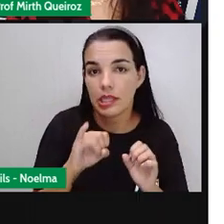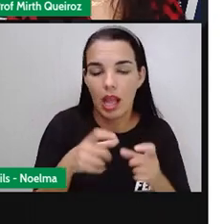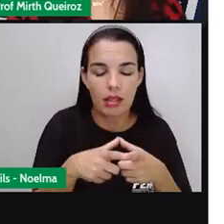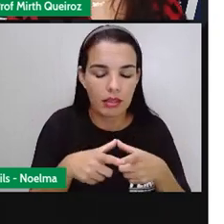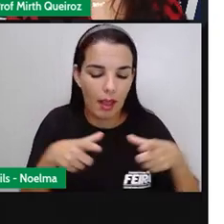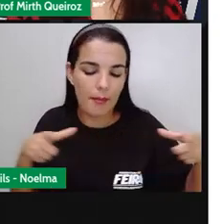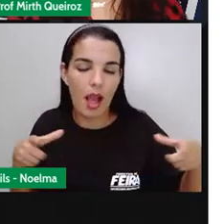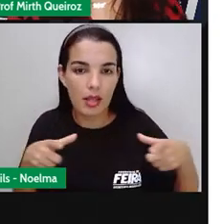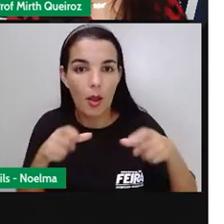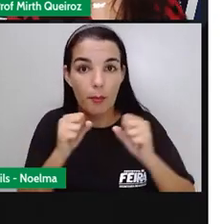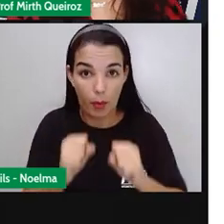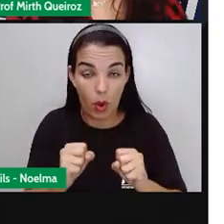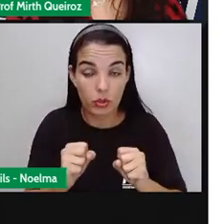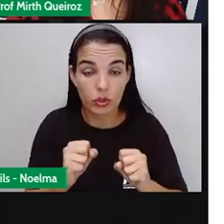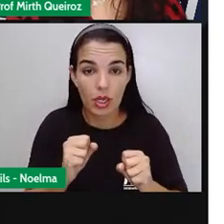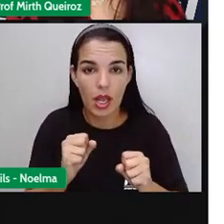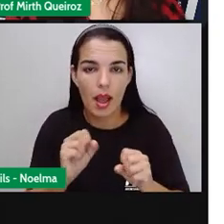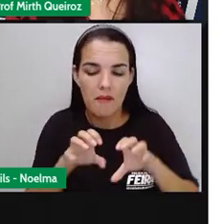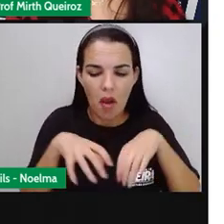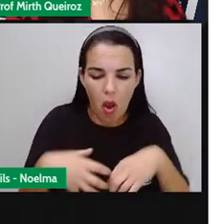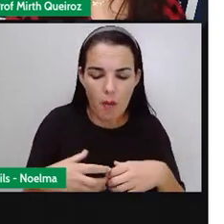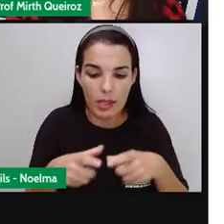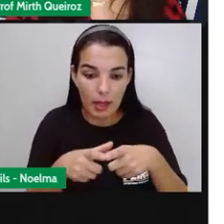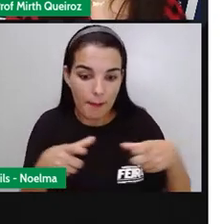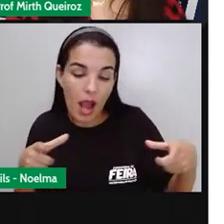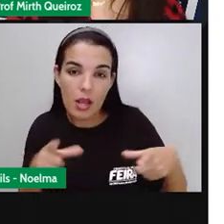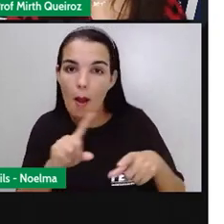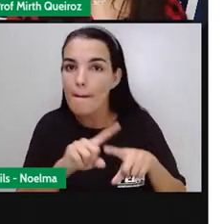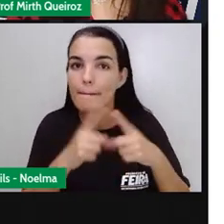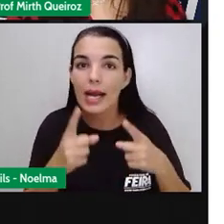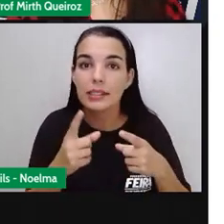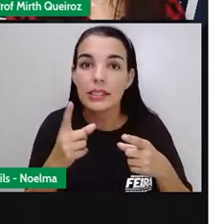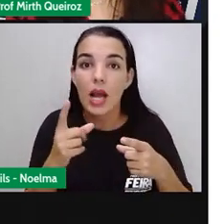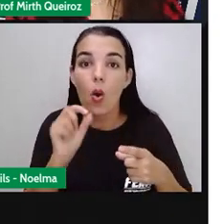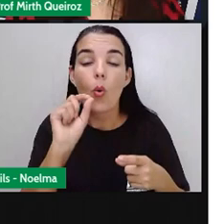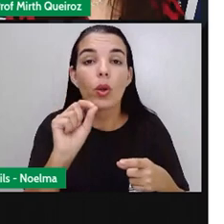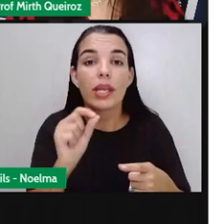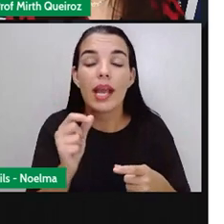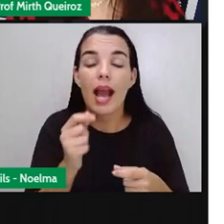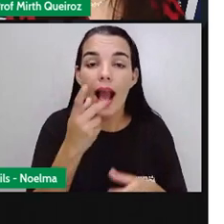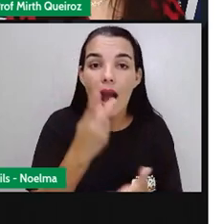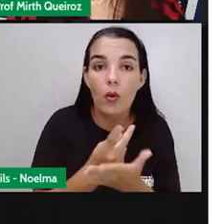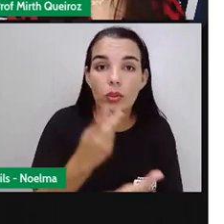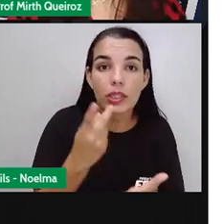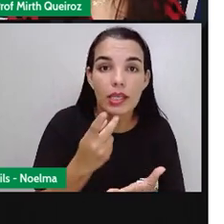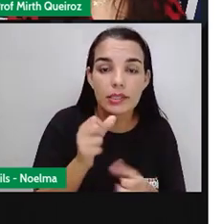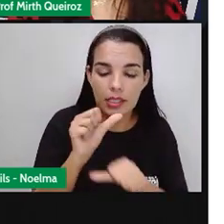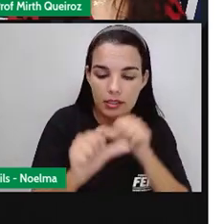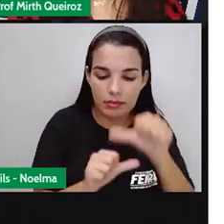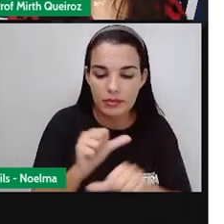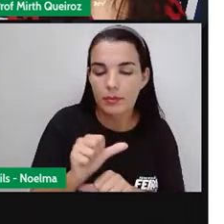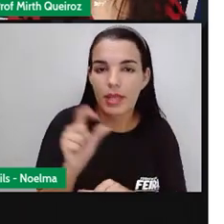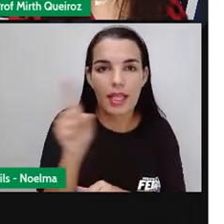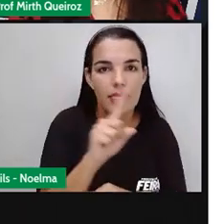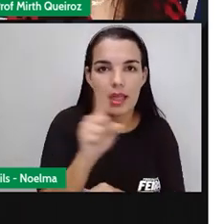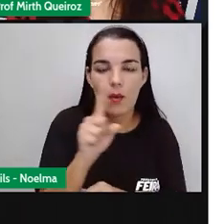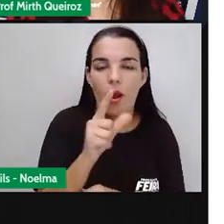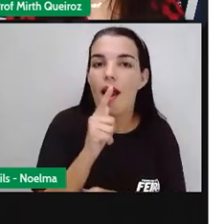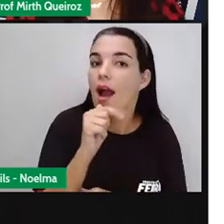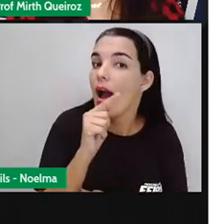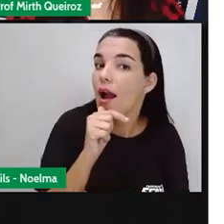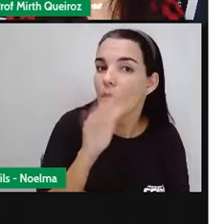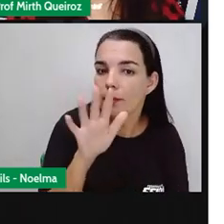tamanho, aparência pode mudar, mas não muda a sua composição. Então, o caso da água, né? Então, a água, ela pode estar aí,